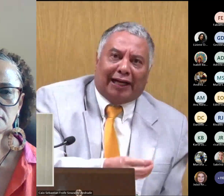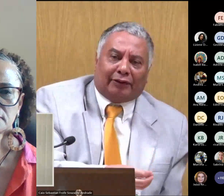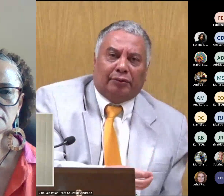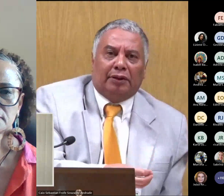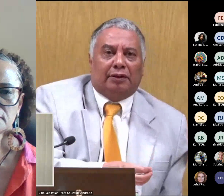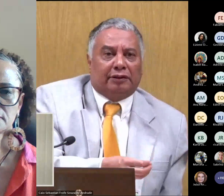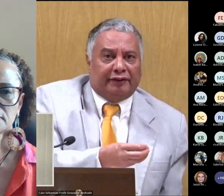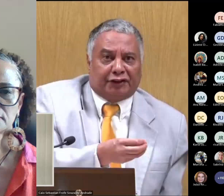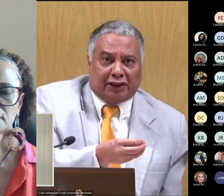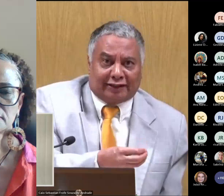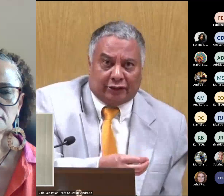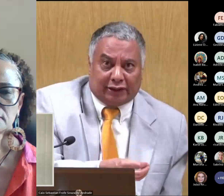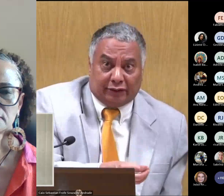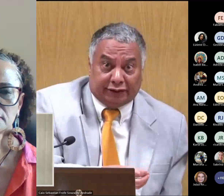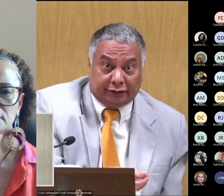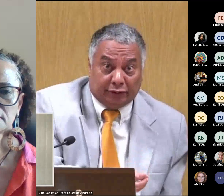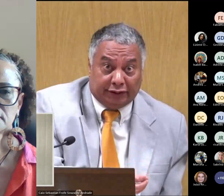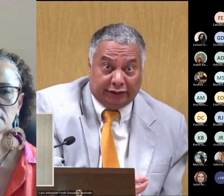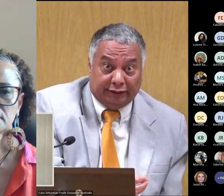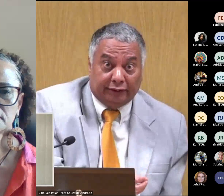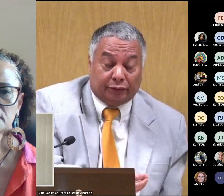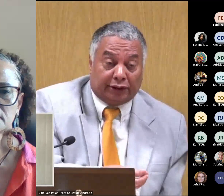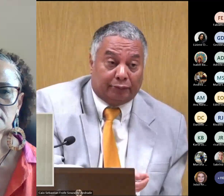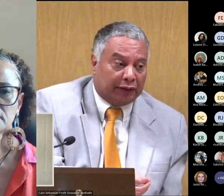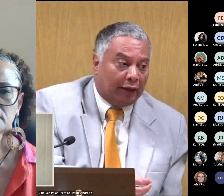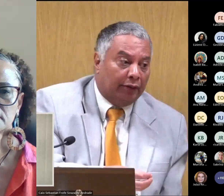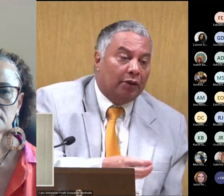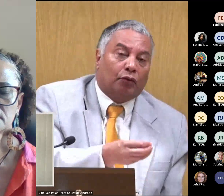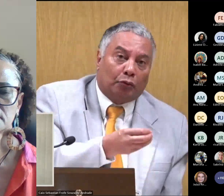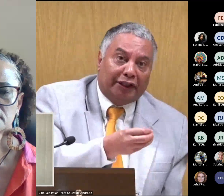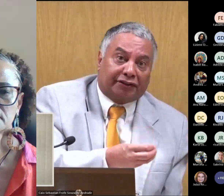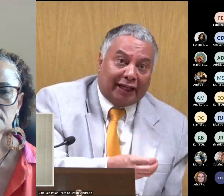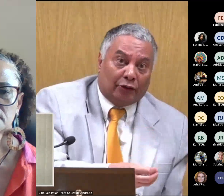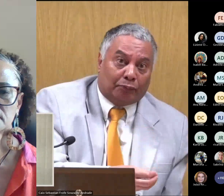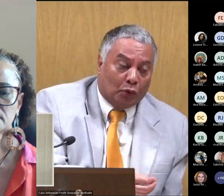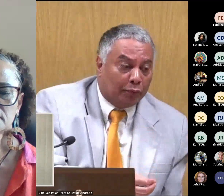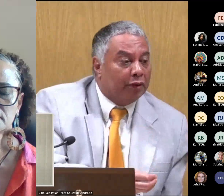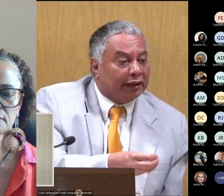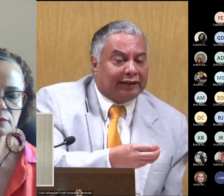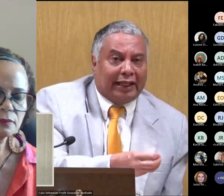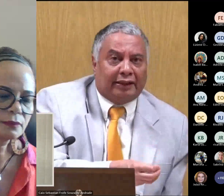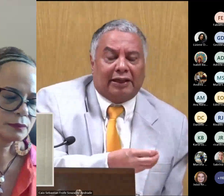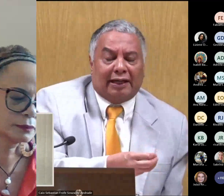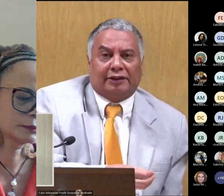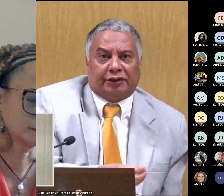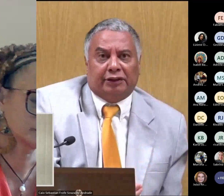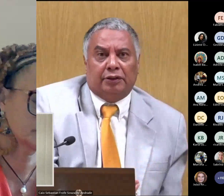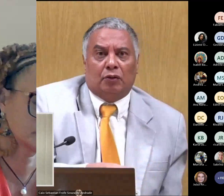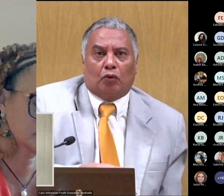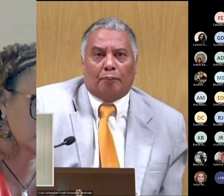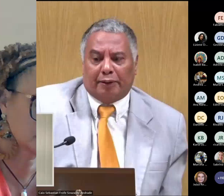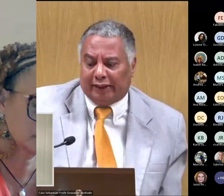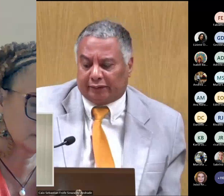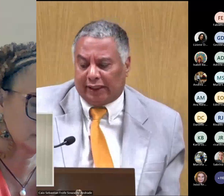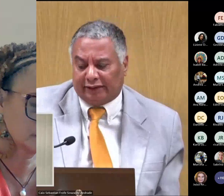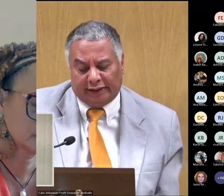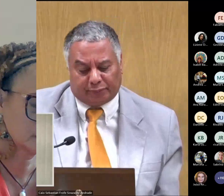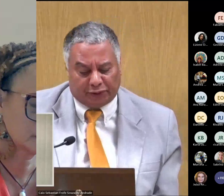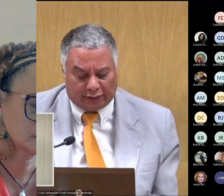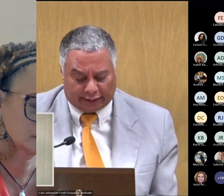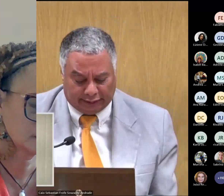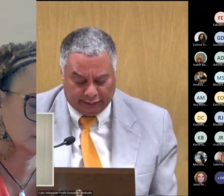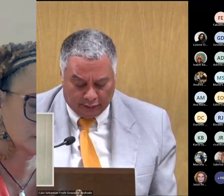objeto de investigação da corregedoria do tribunal do Ministério Público que tem que garantir o cumprimento das